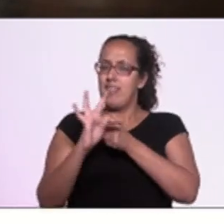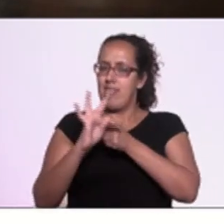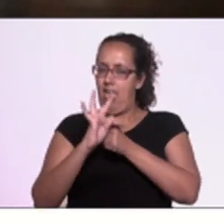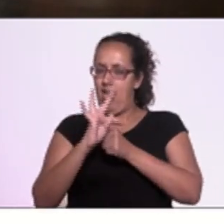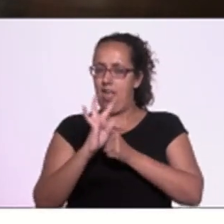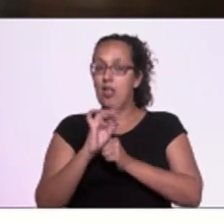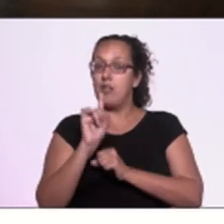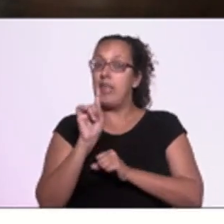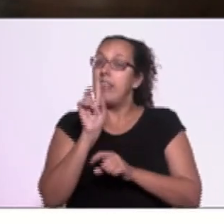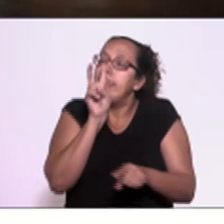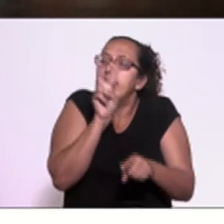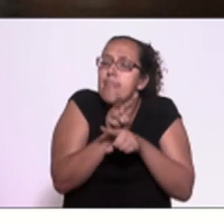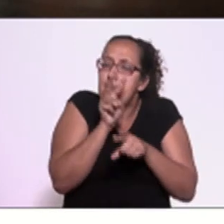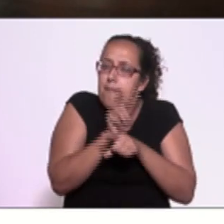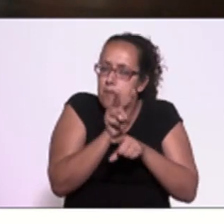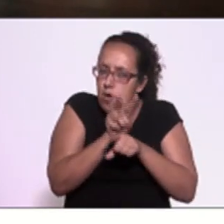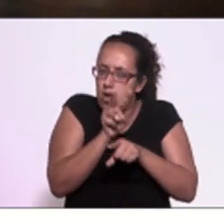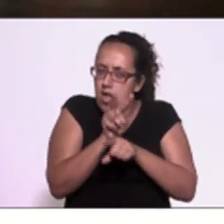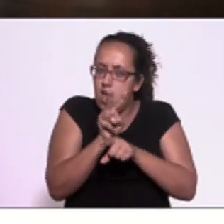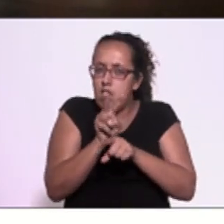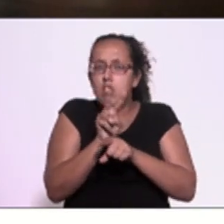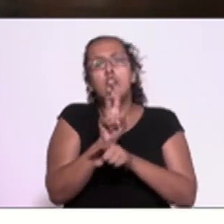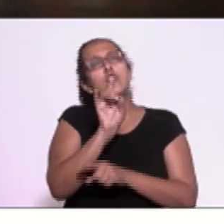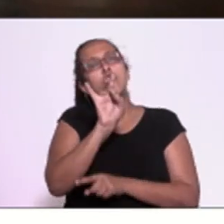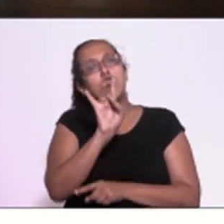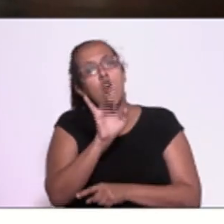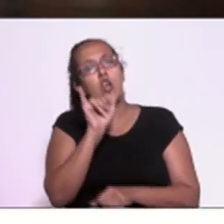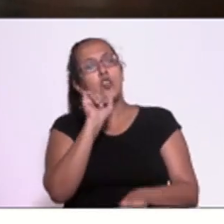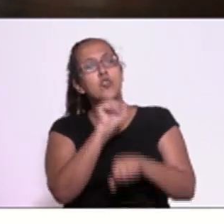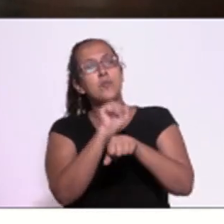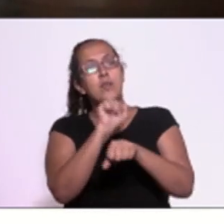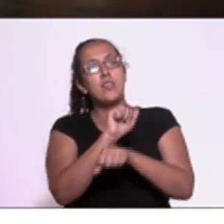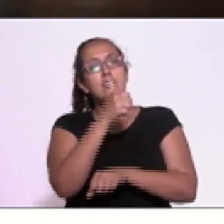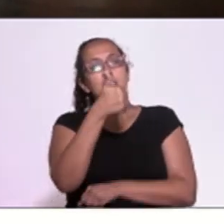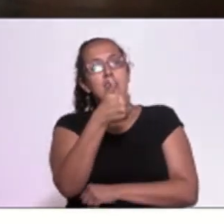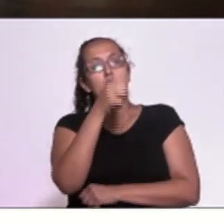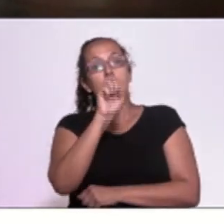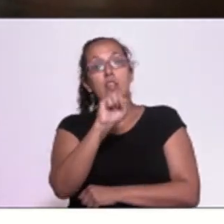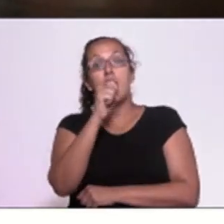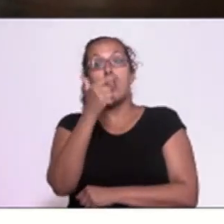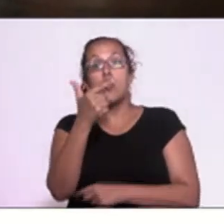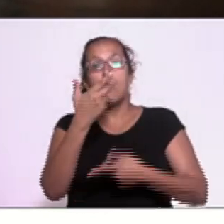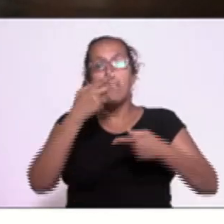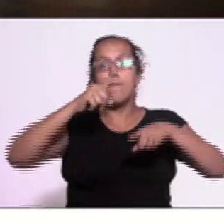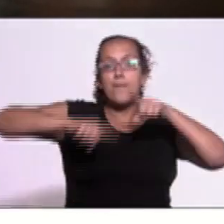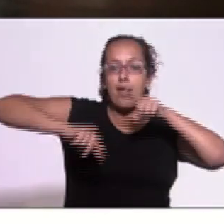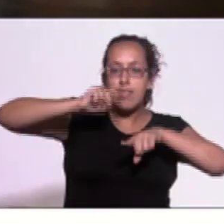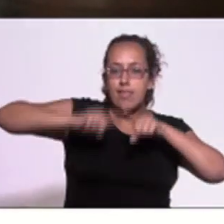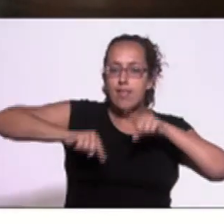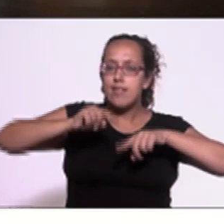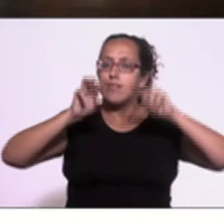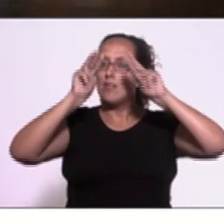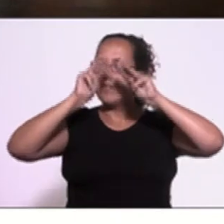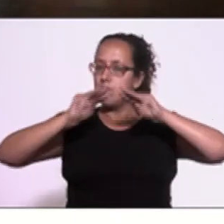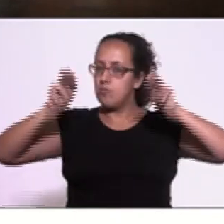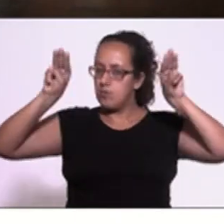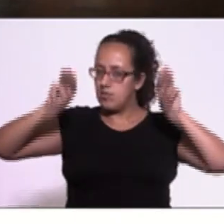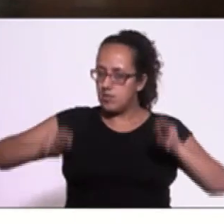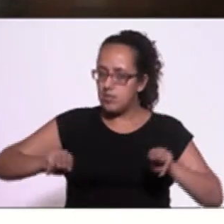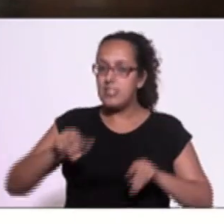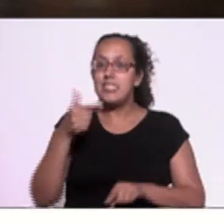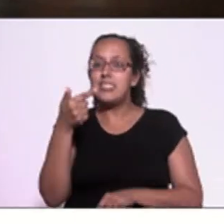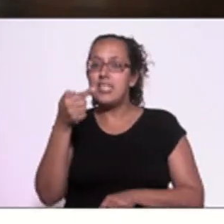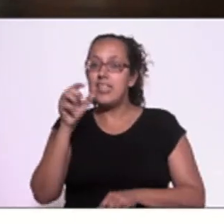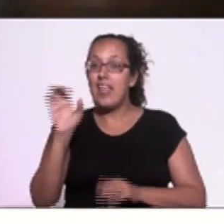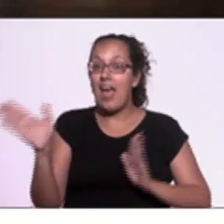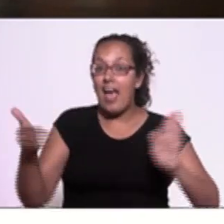caráter temporário para salvaguardar 182 peças museológicas e cerca de 70 caixas